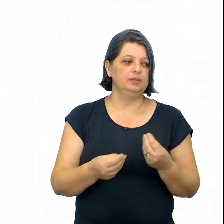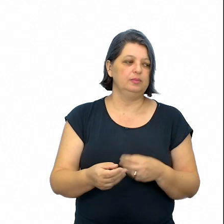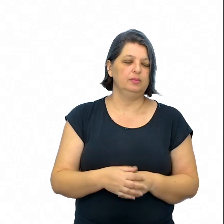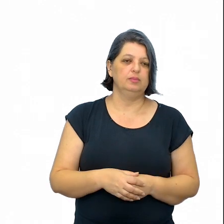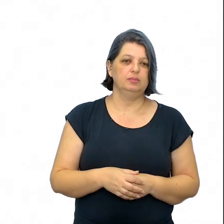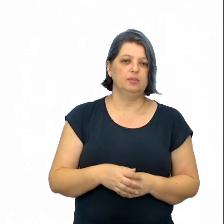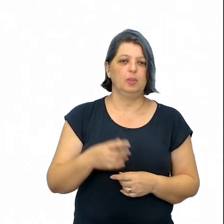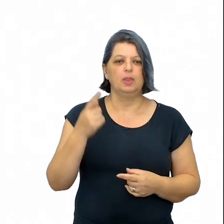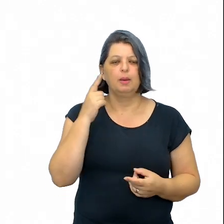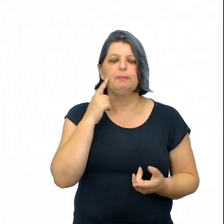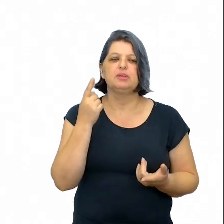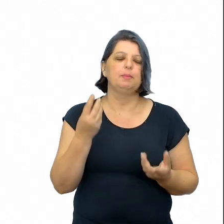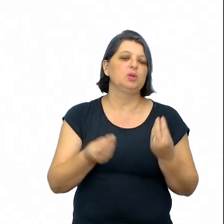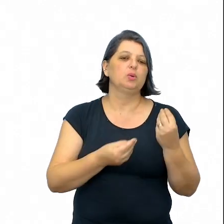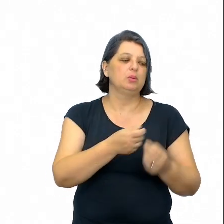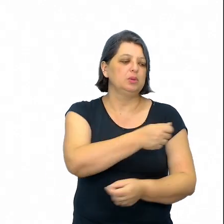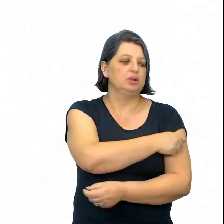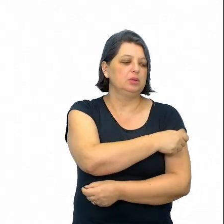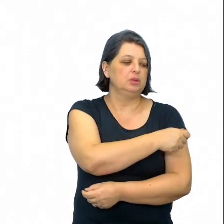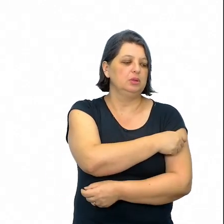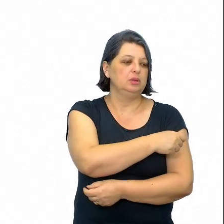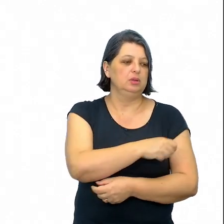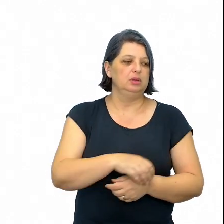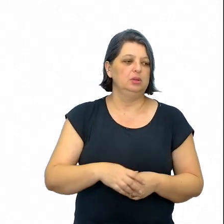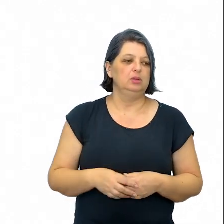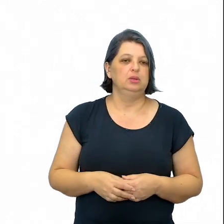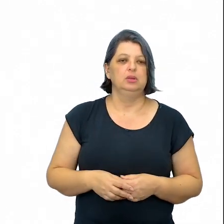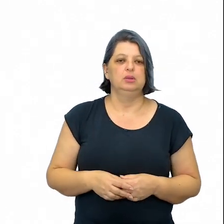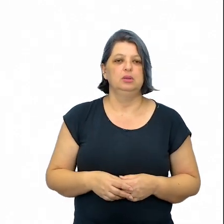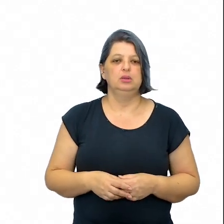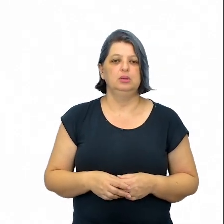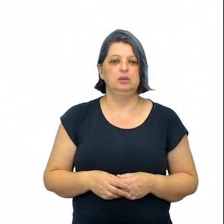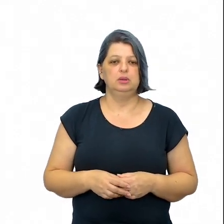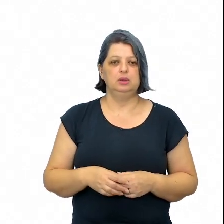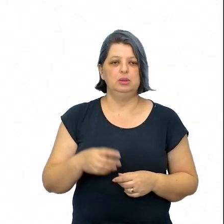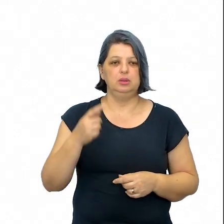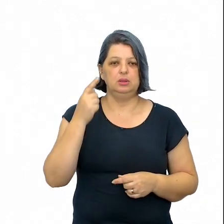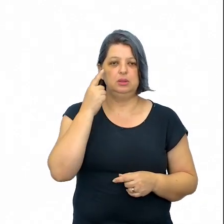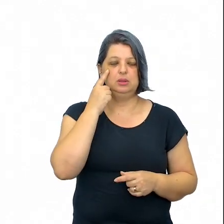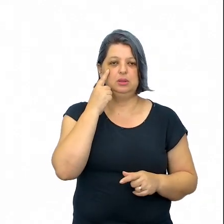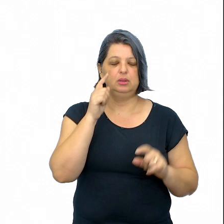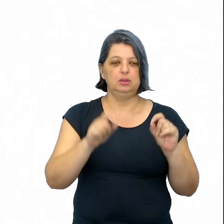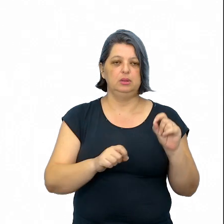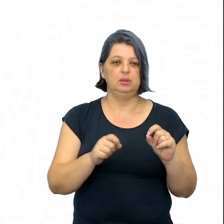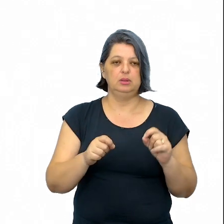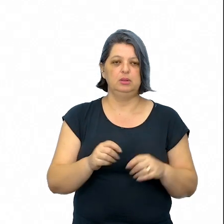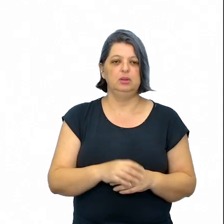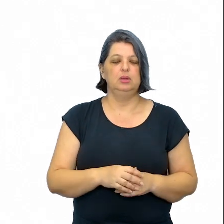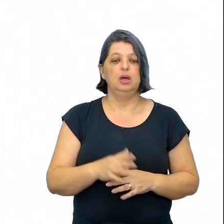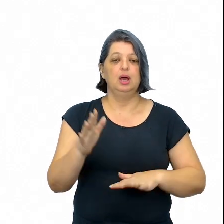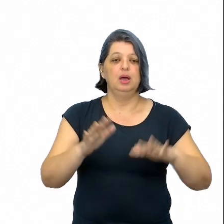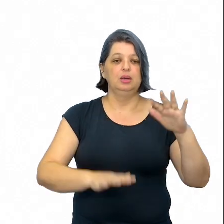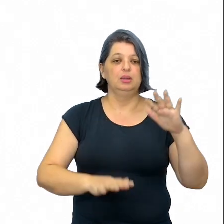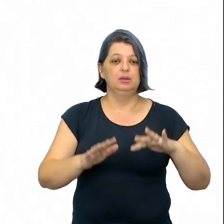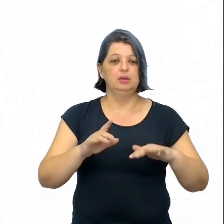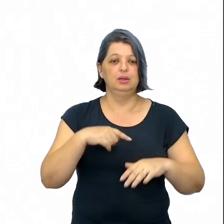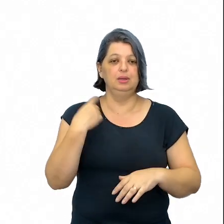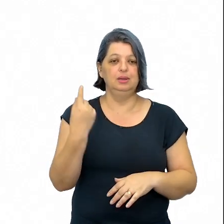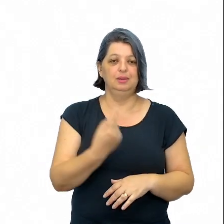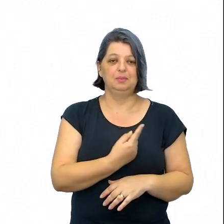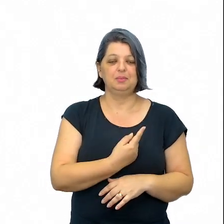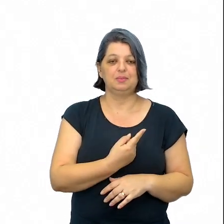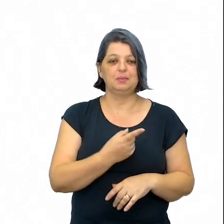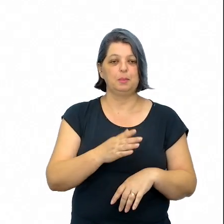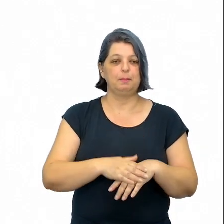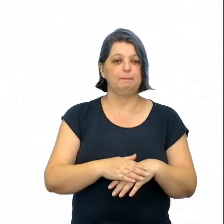o meu pensamento do aluno. Então, isso aí a gente tem que pensar. Nas nossas avaliações externas, às vezes, quando a gente fala no SARESP, ele vem